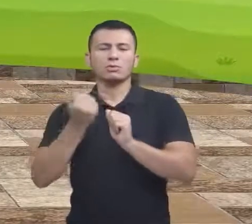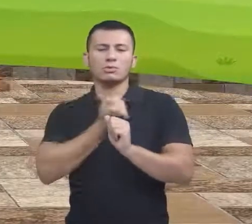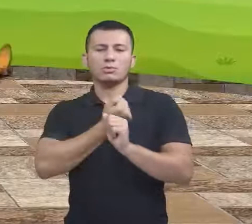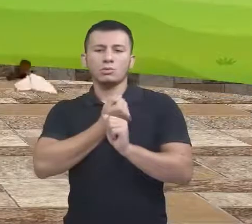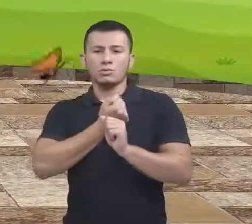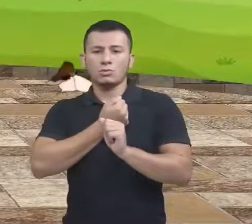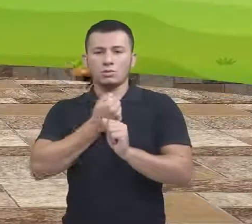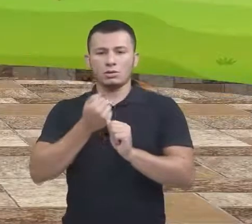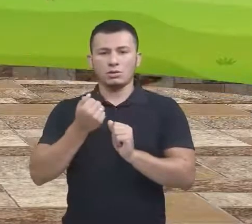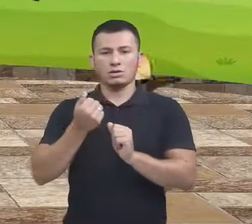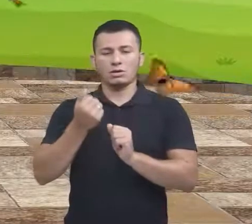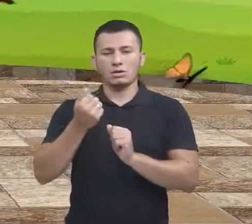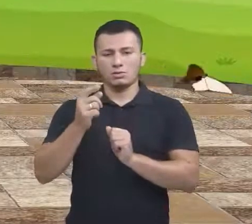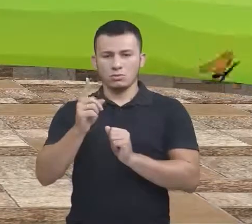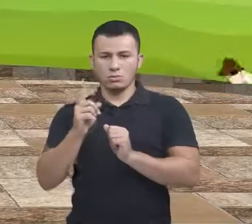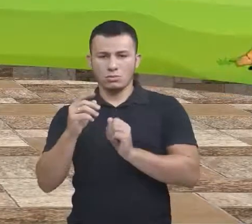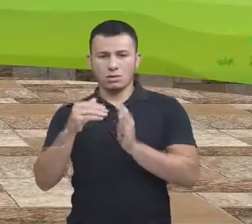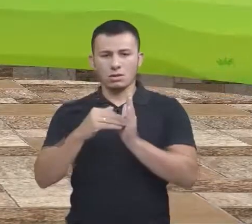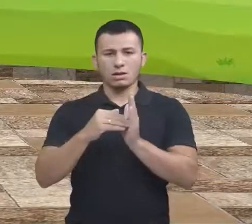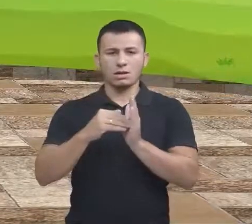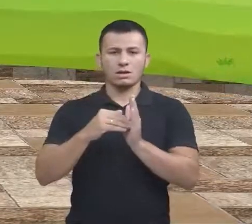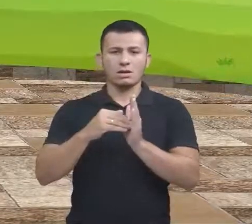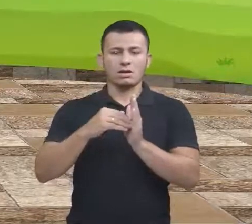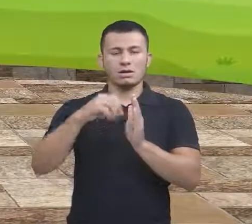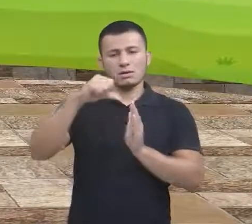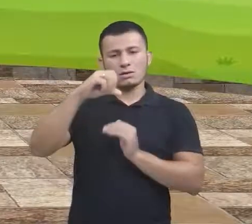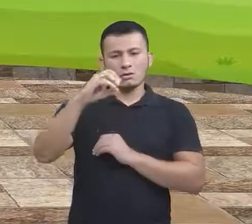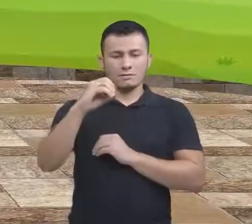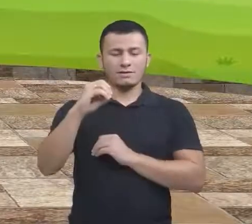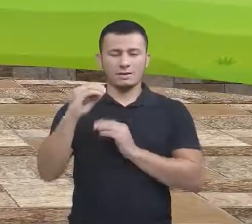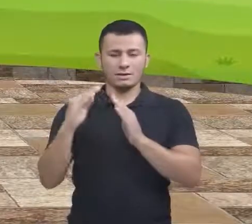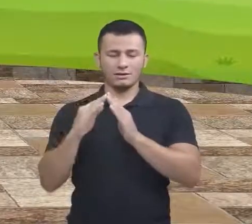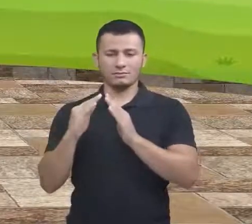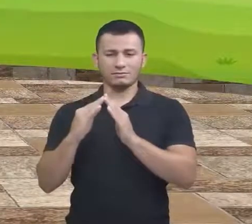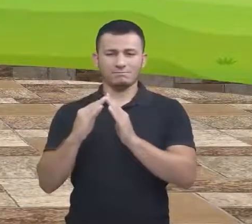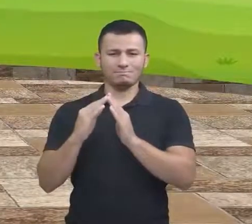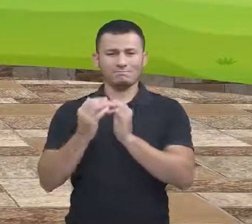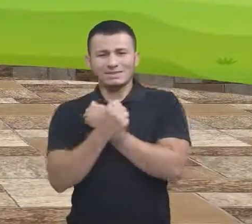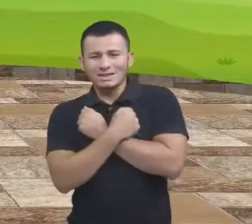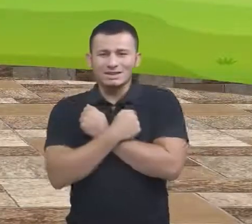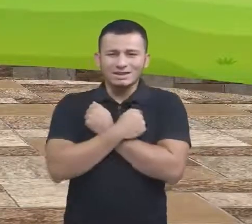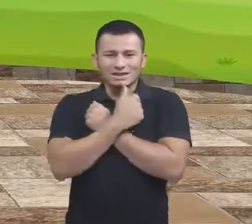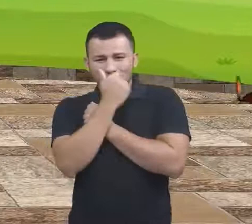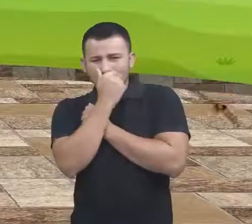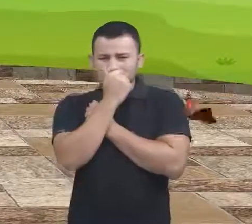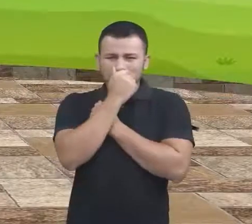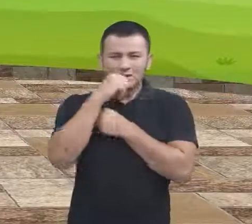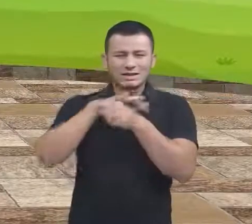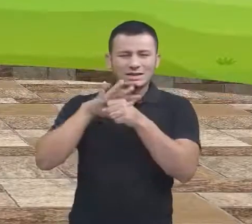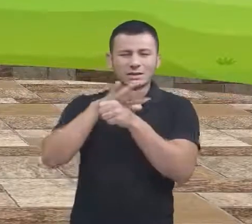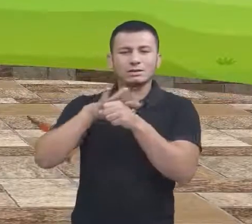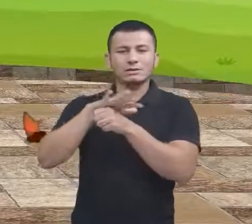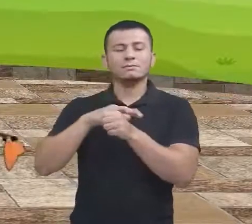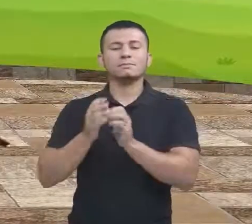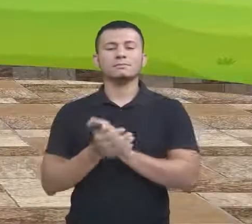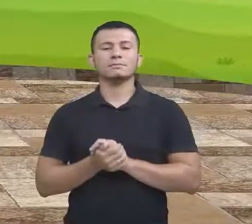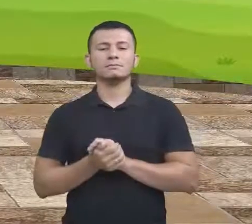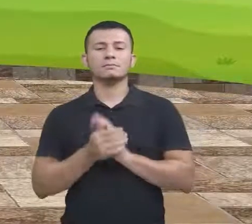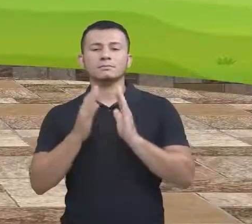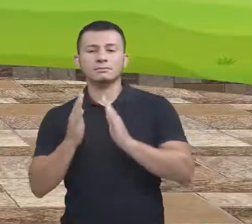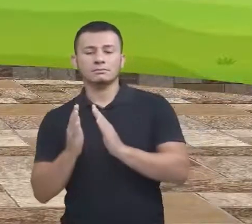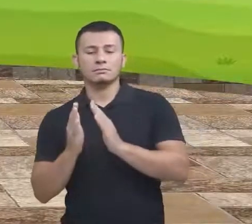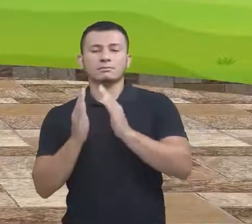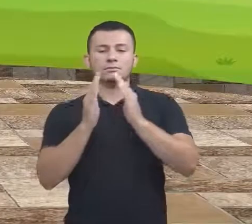um 90 muita gente nós fica apertadinho aí quando todo